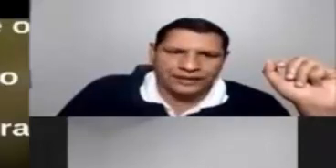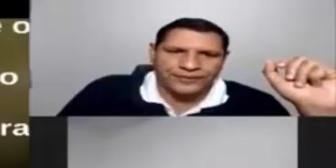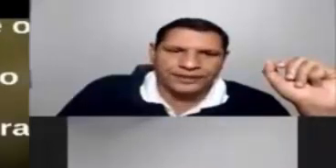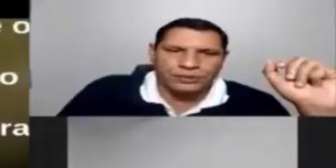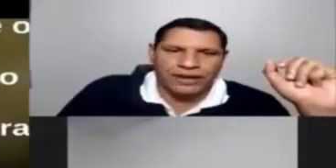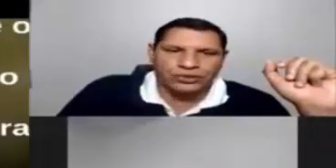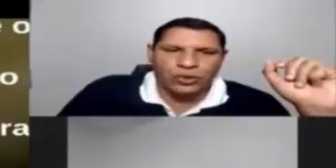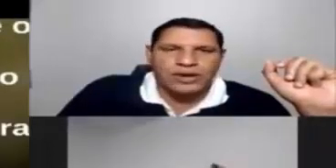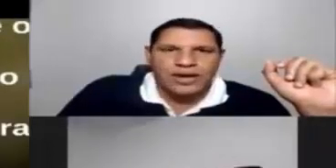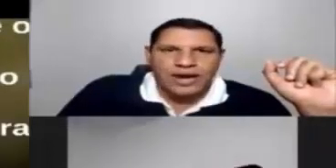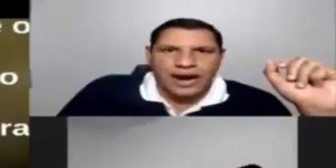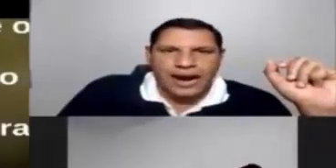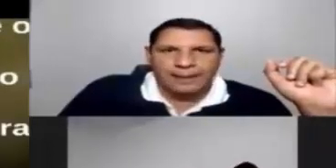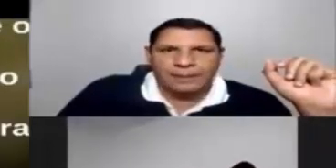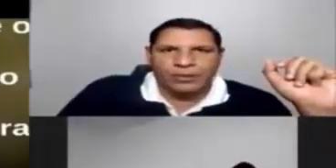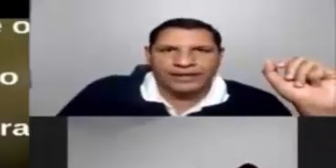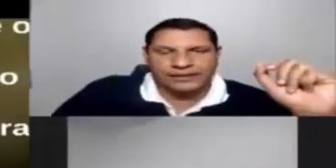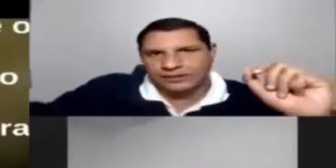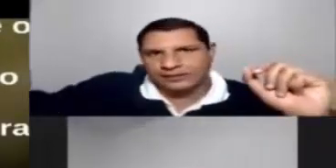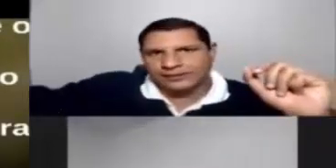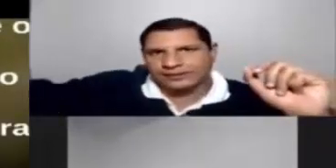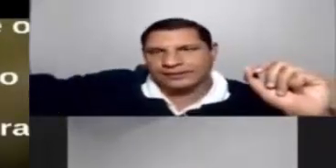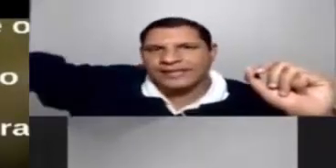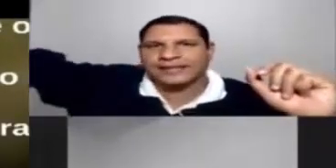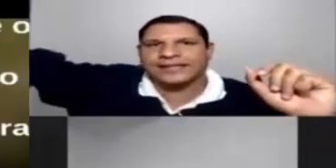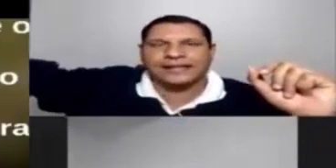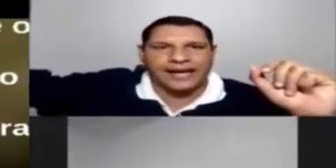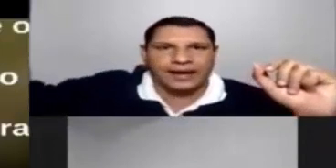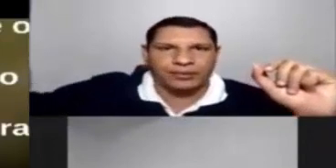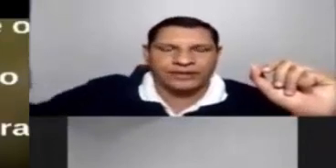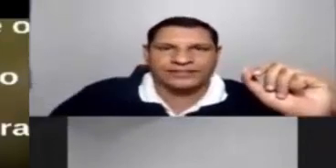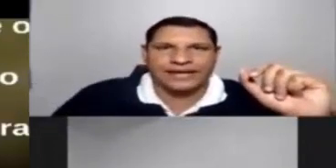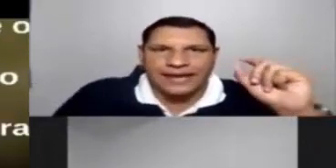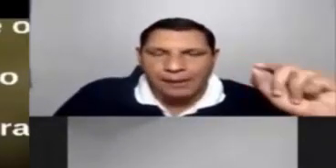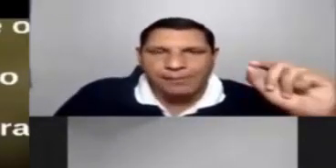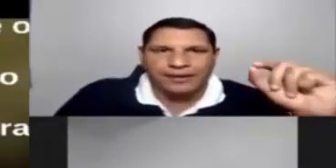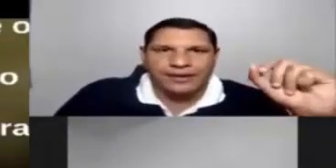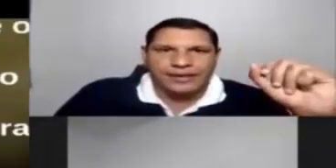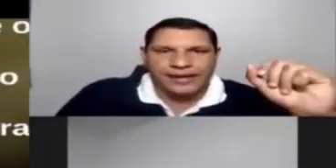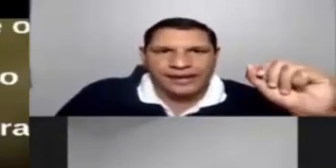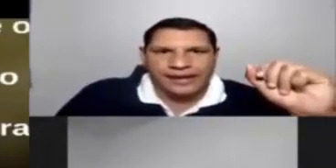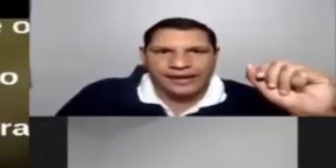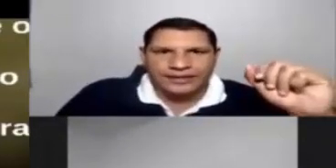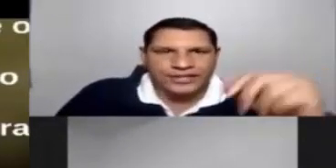tem a ver aqui mais com a memória deles aqui na Terra, porque você acaba